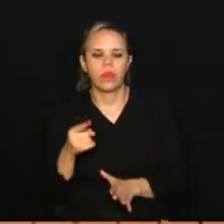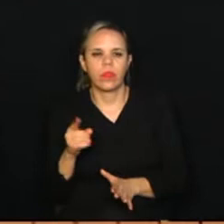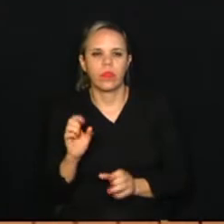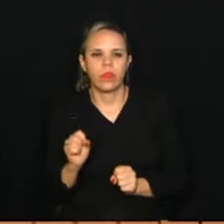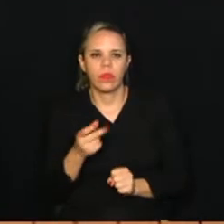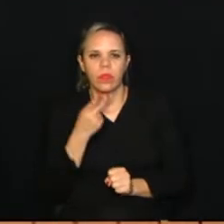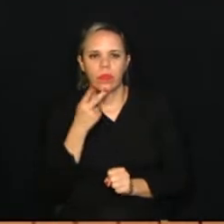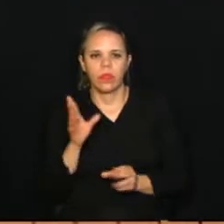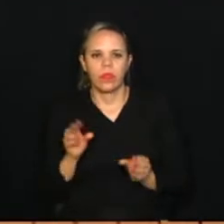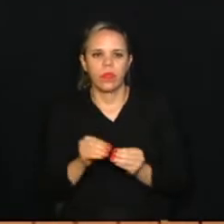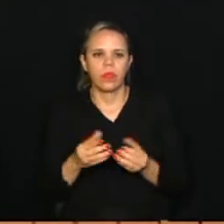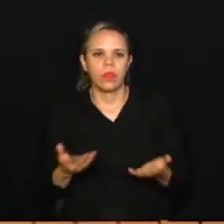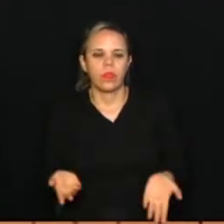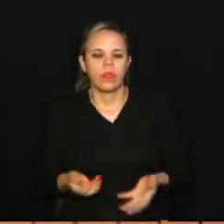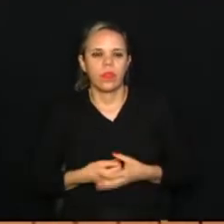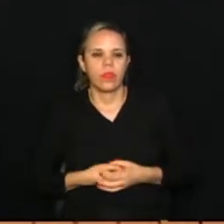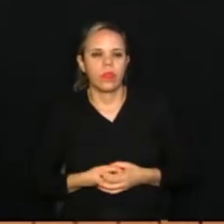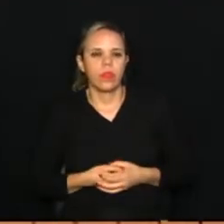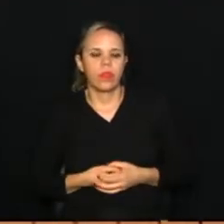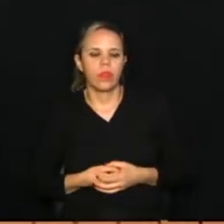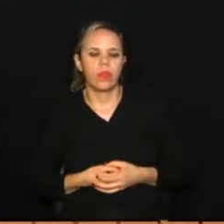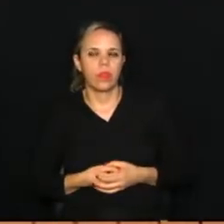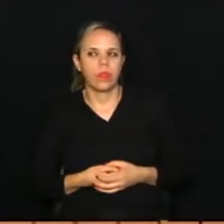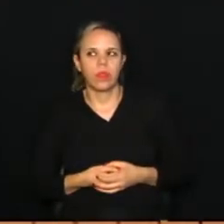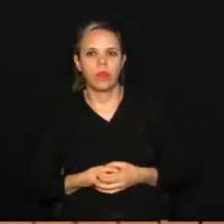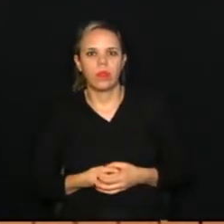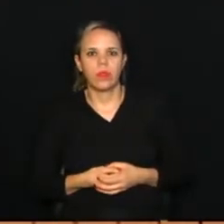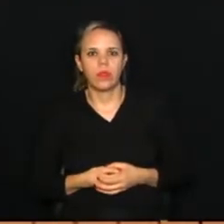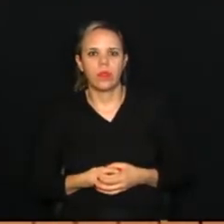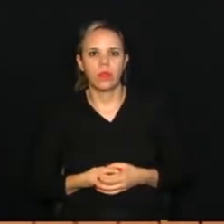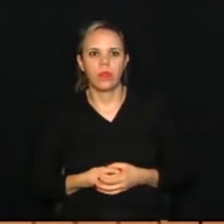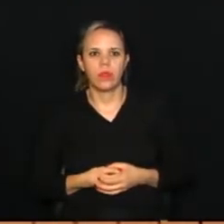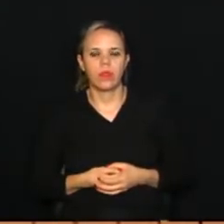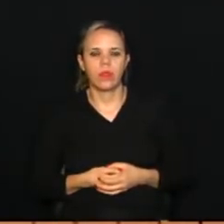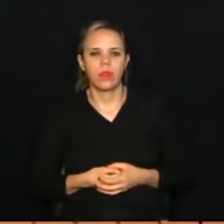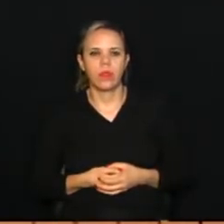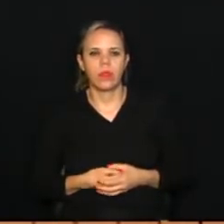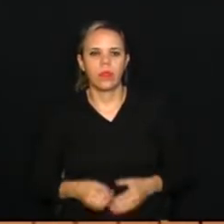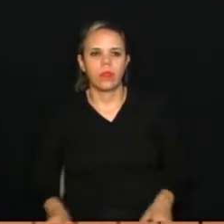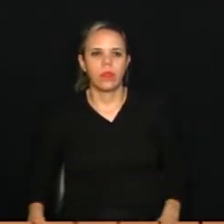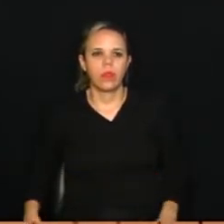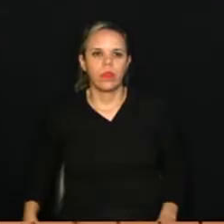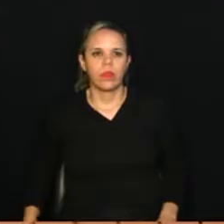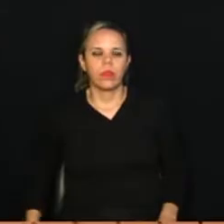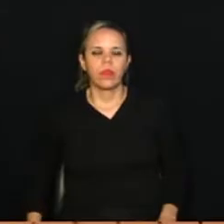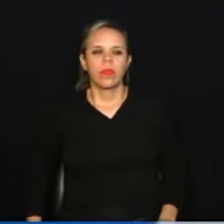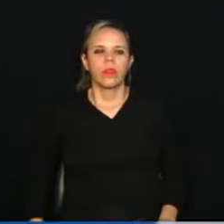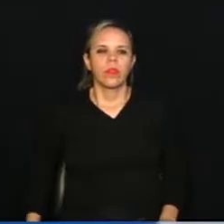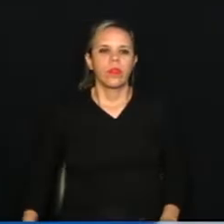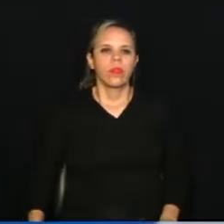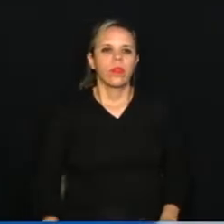pode emendar. Com a palavra, senhor Yaguchi.